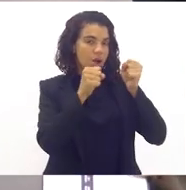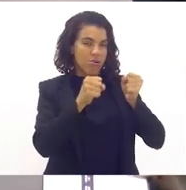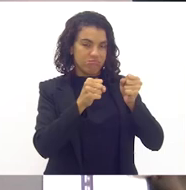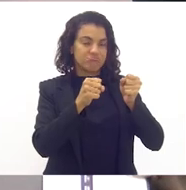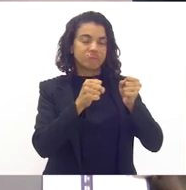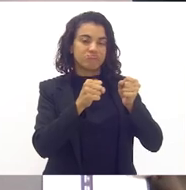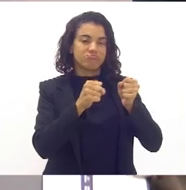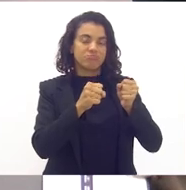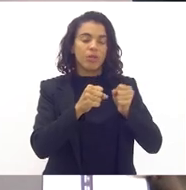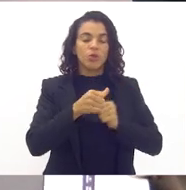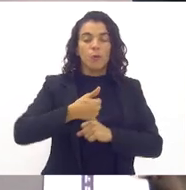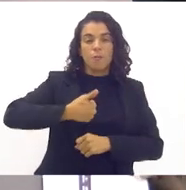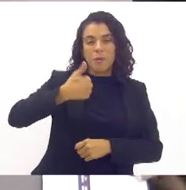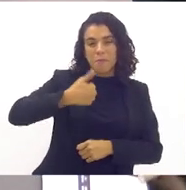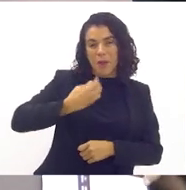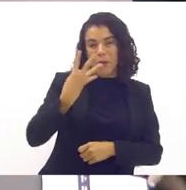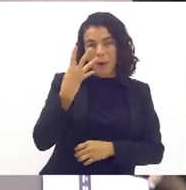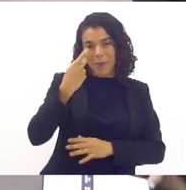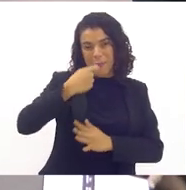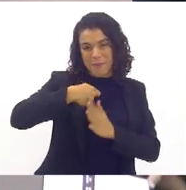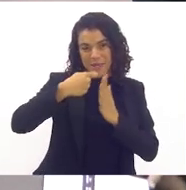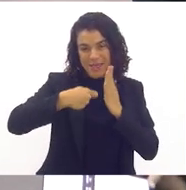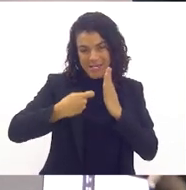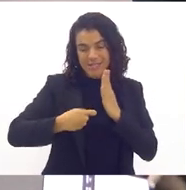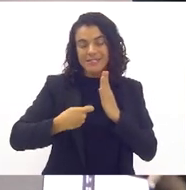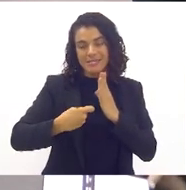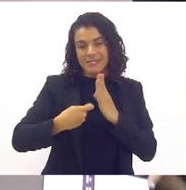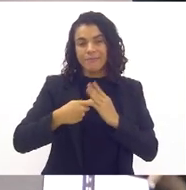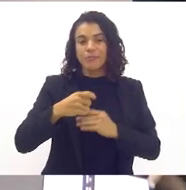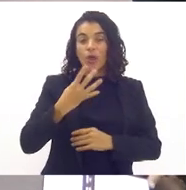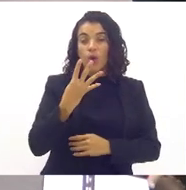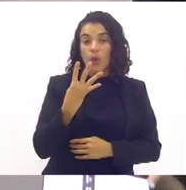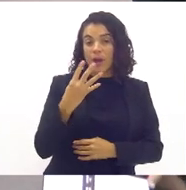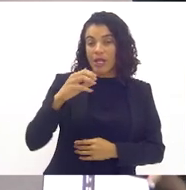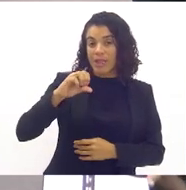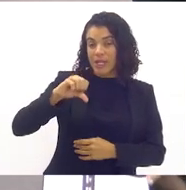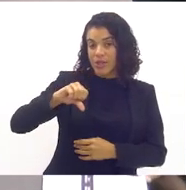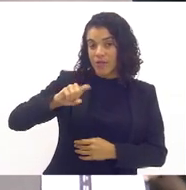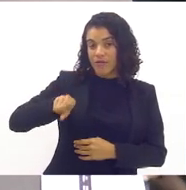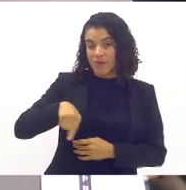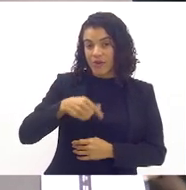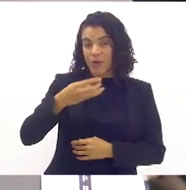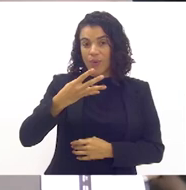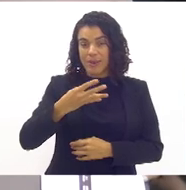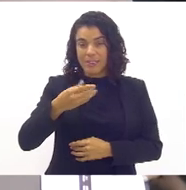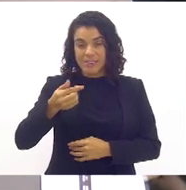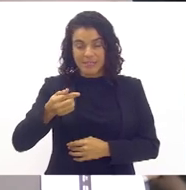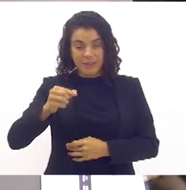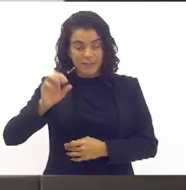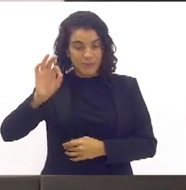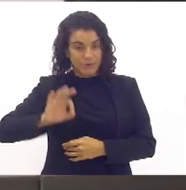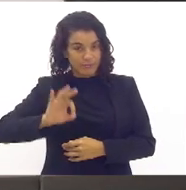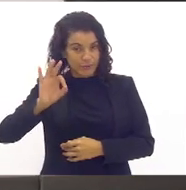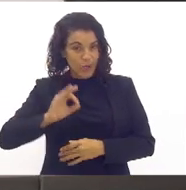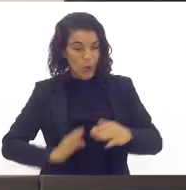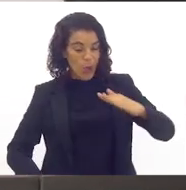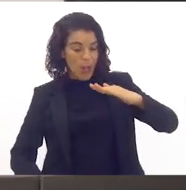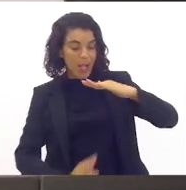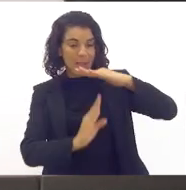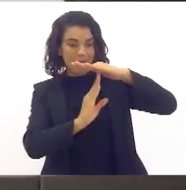no primeiro quadrimestre, houve um desenquadramento aí, nós passamos para 49,47%, quando o limite máximo da